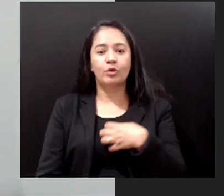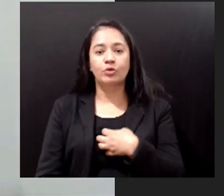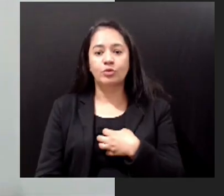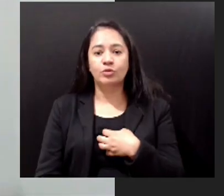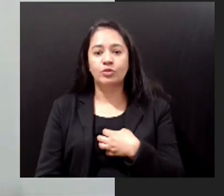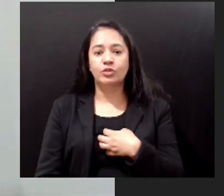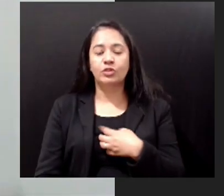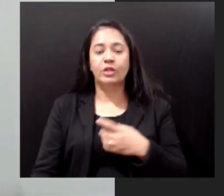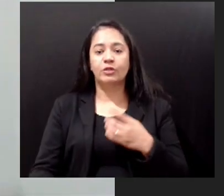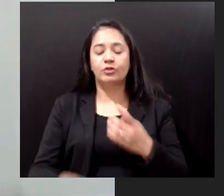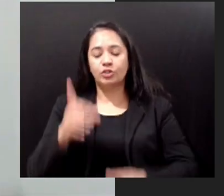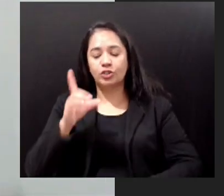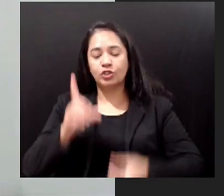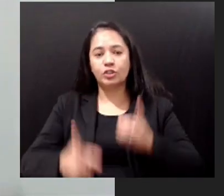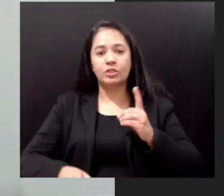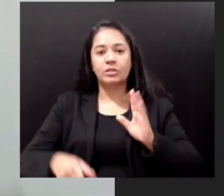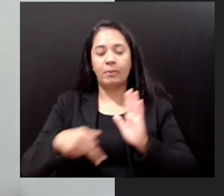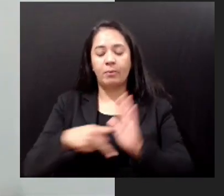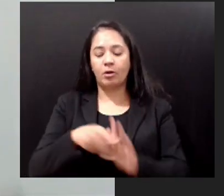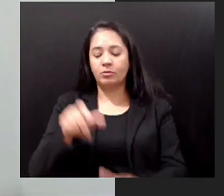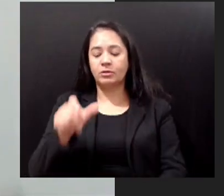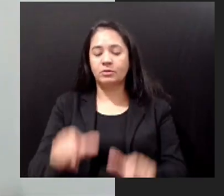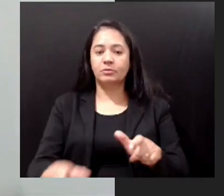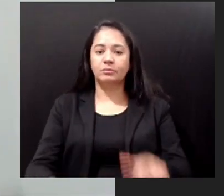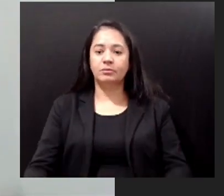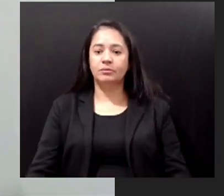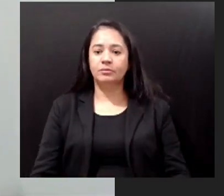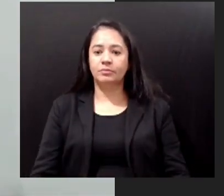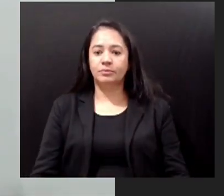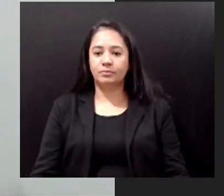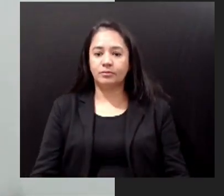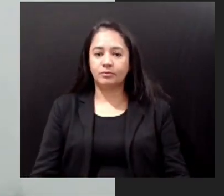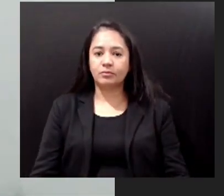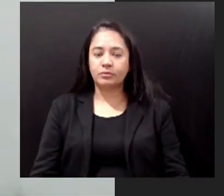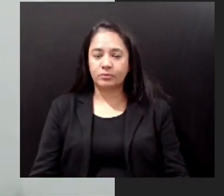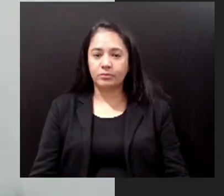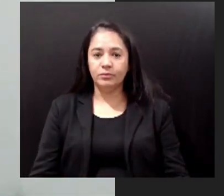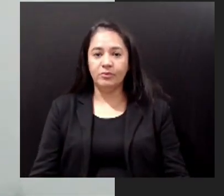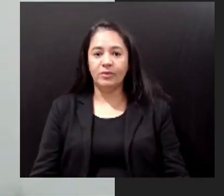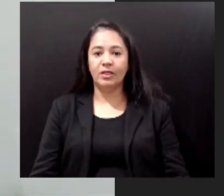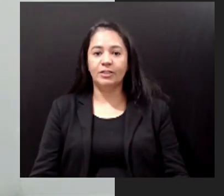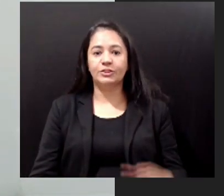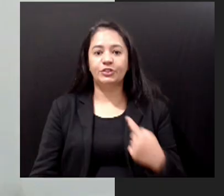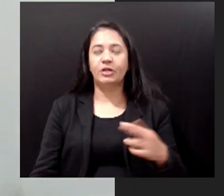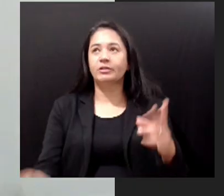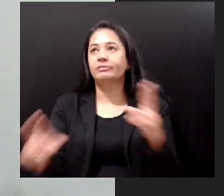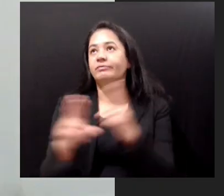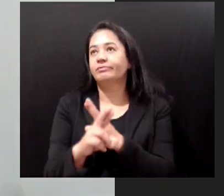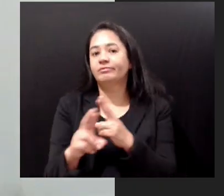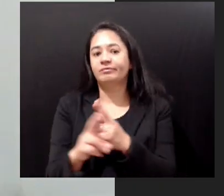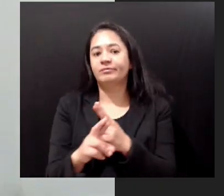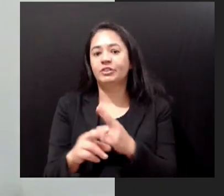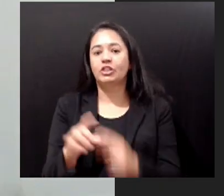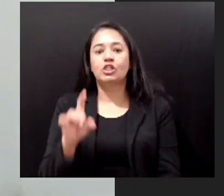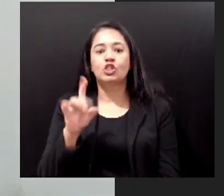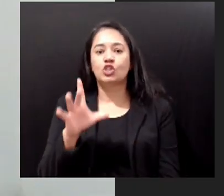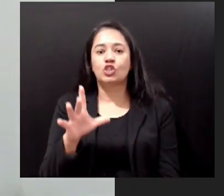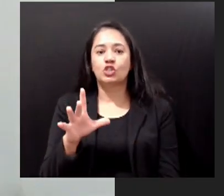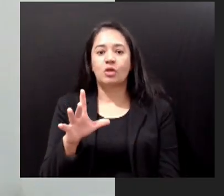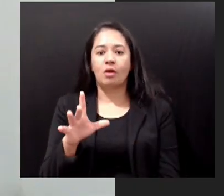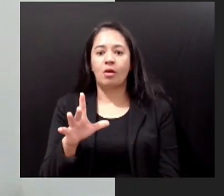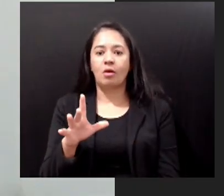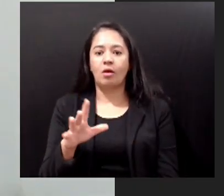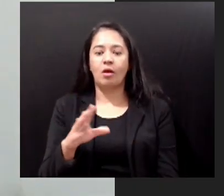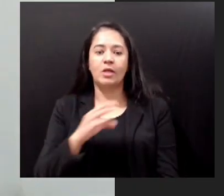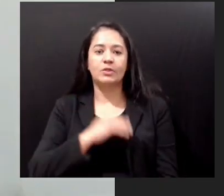dignidade para as pessoas. Então, não podemos relacionar exclusivamente a pensão alimentícia